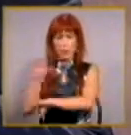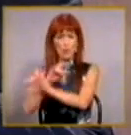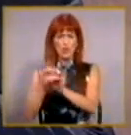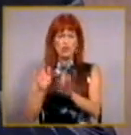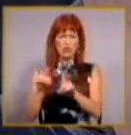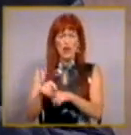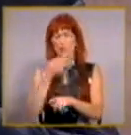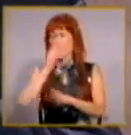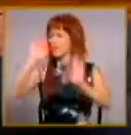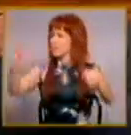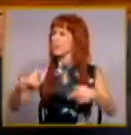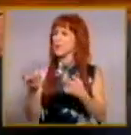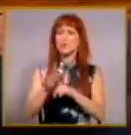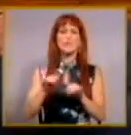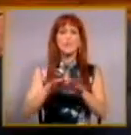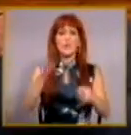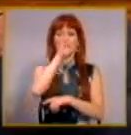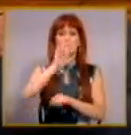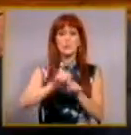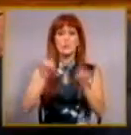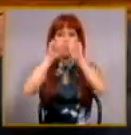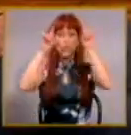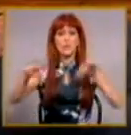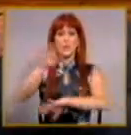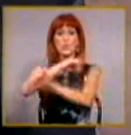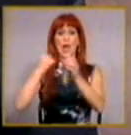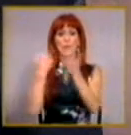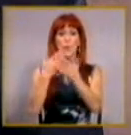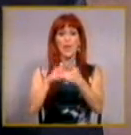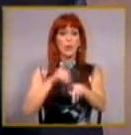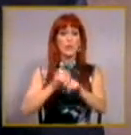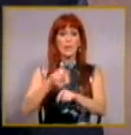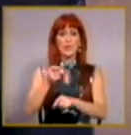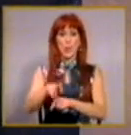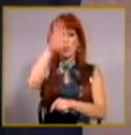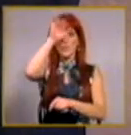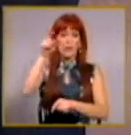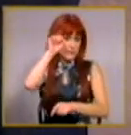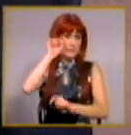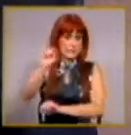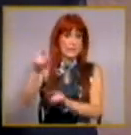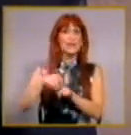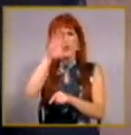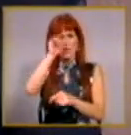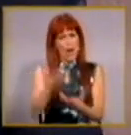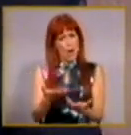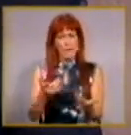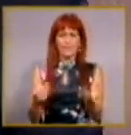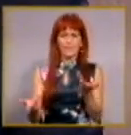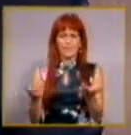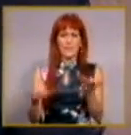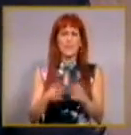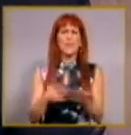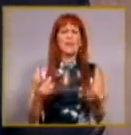Já para não falarmos, por exemplo, do grau de execução do quadro comunitário de apoio no tempo do Governo do Engenheiro José Sócrates e no Governo atual. Mas enfim, eu antes mas disso...